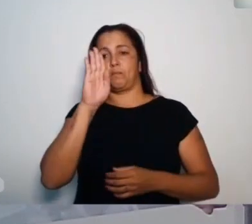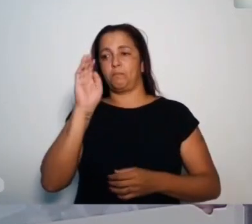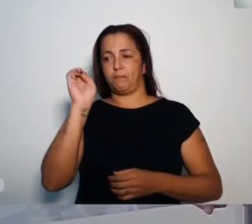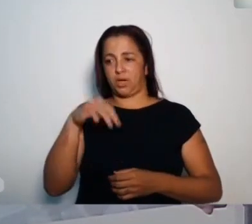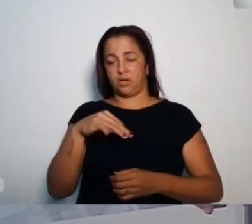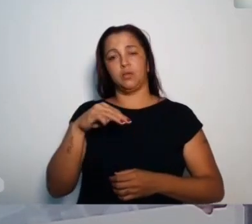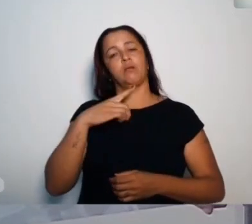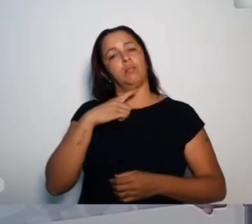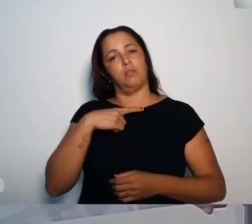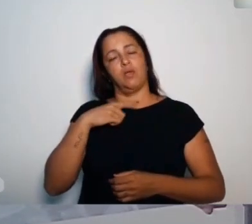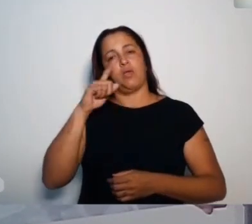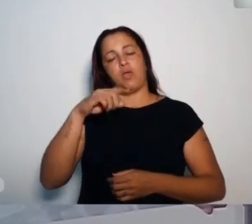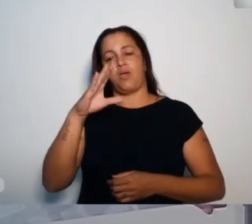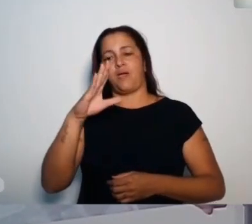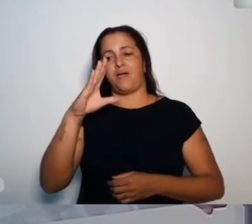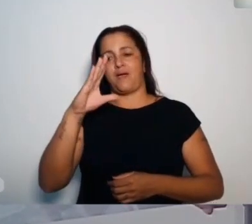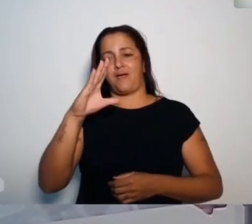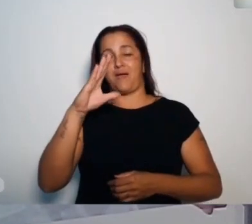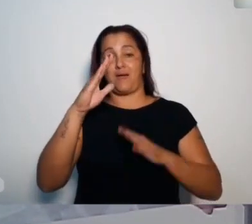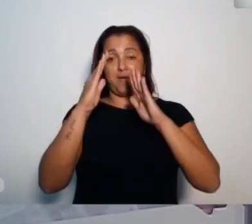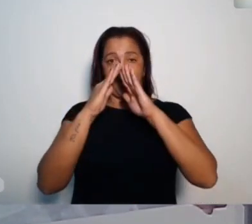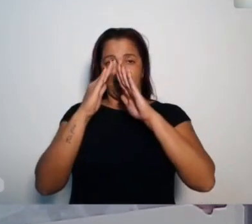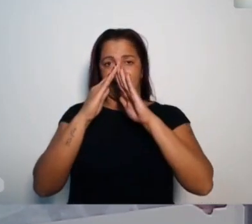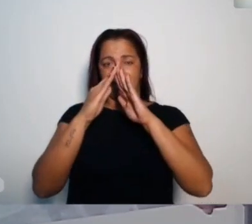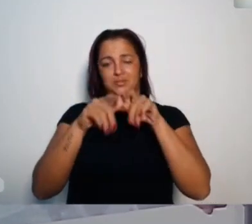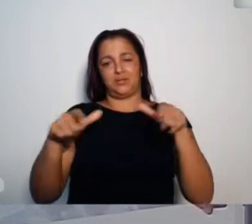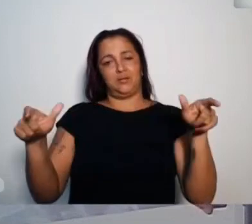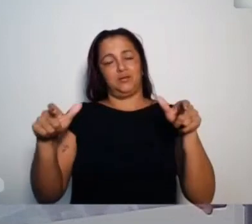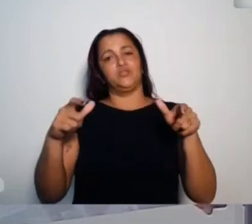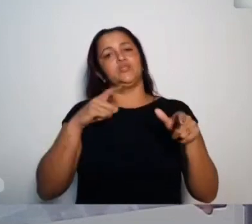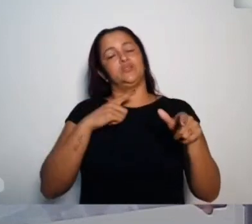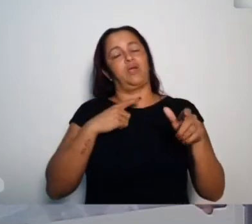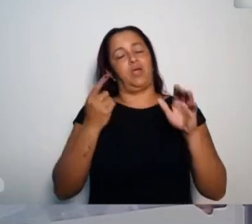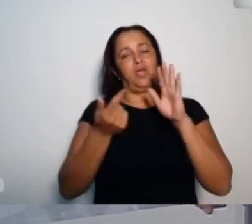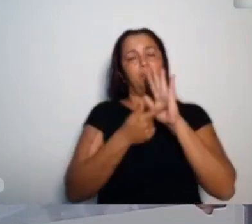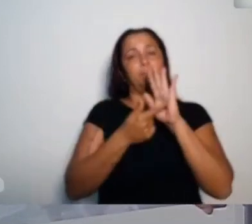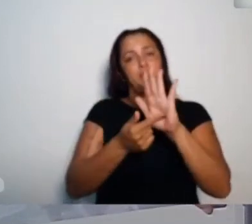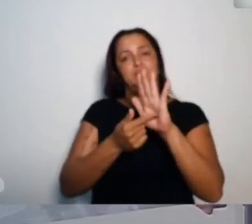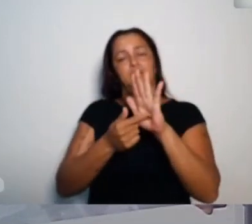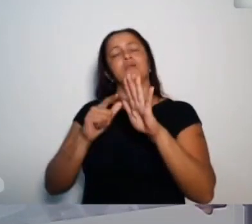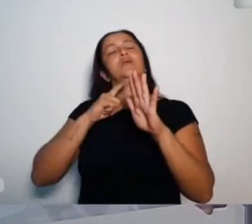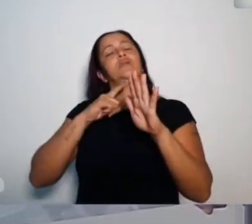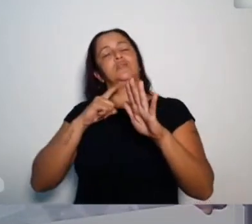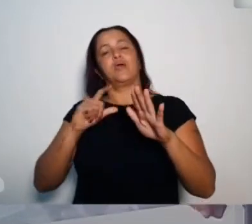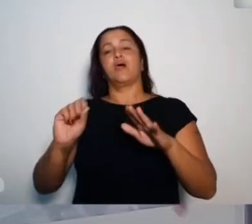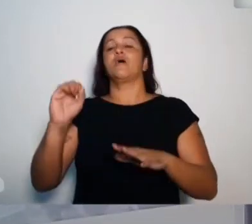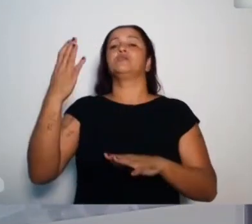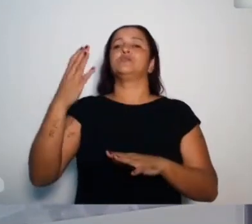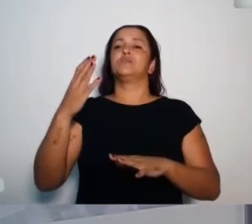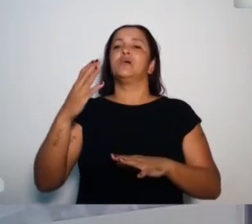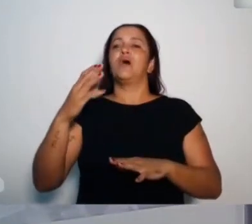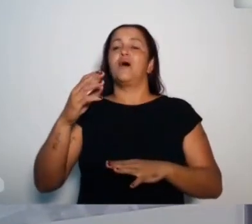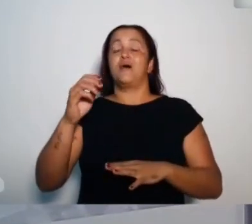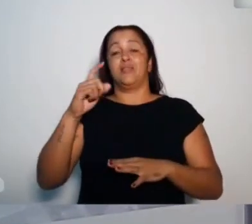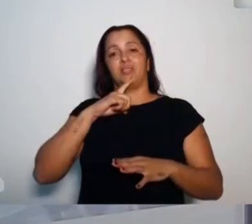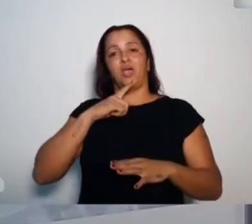Casagrande, agradecer o Palinha, que representa a causa animal do nosso município,